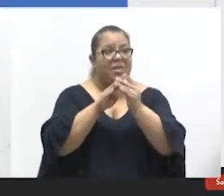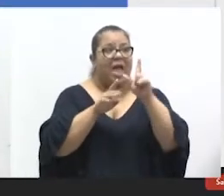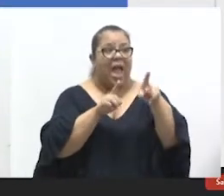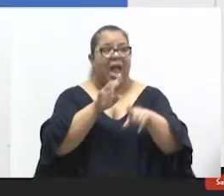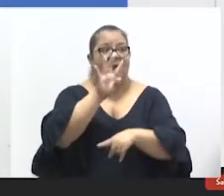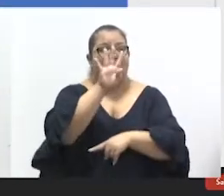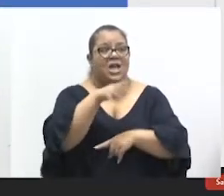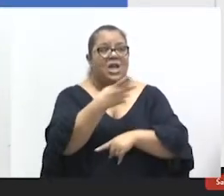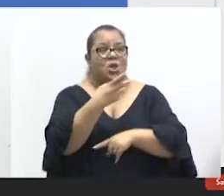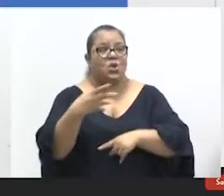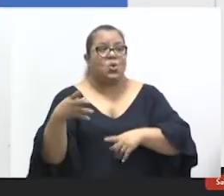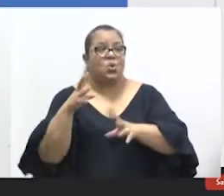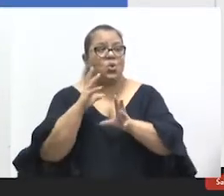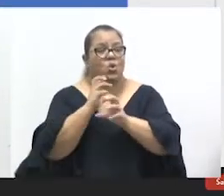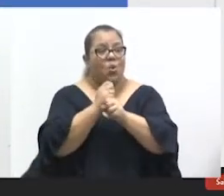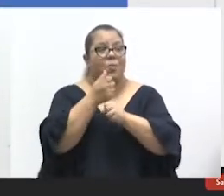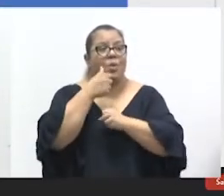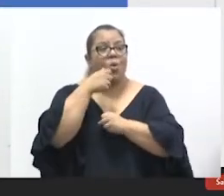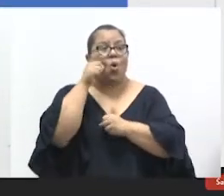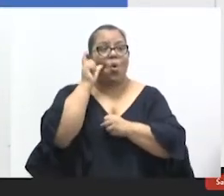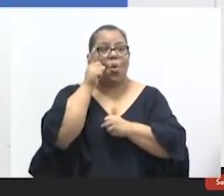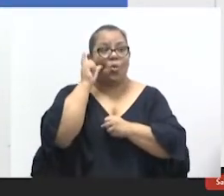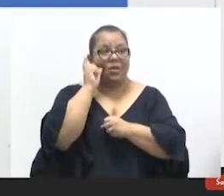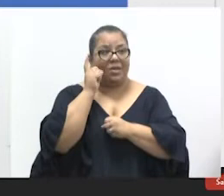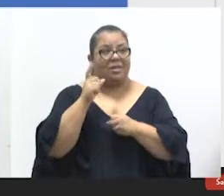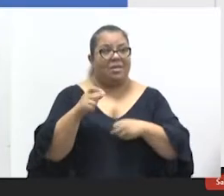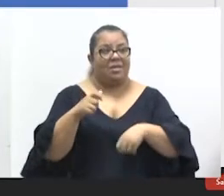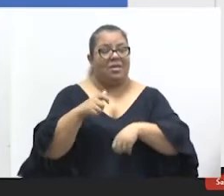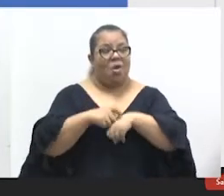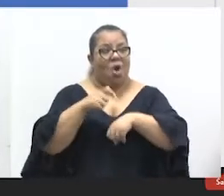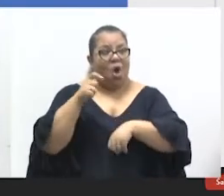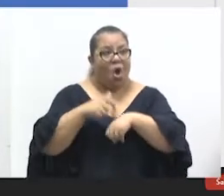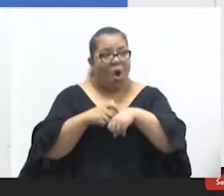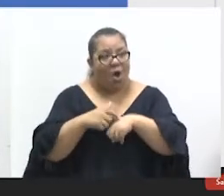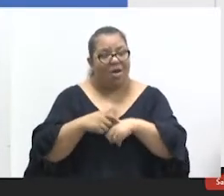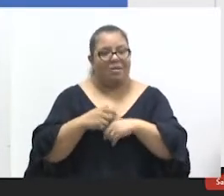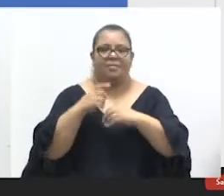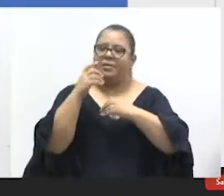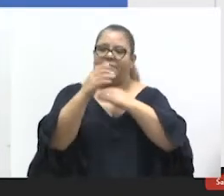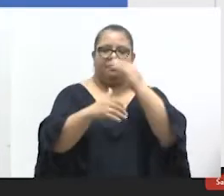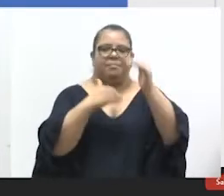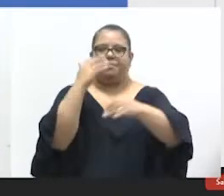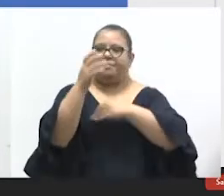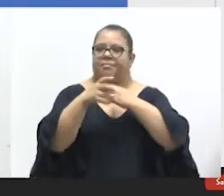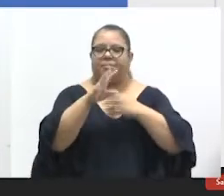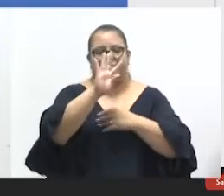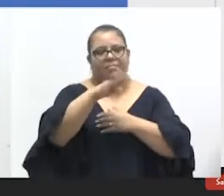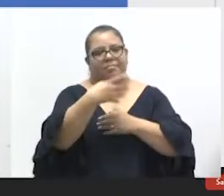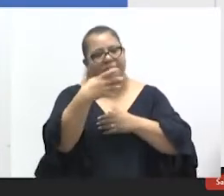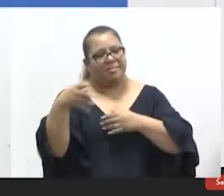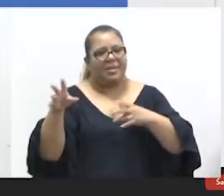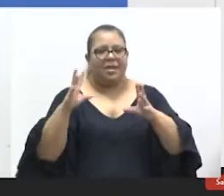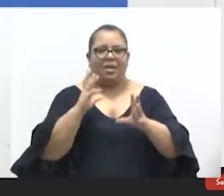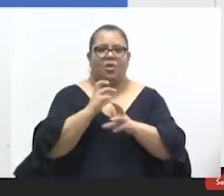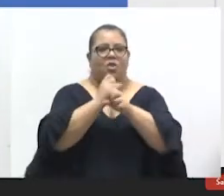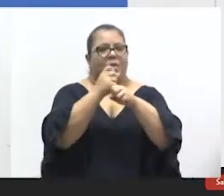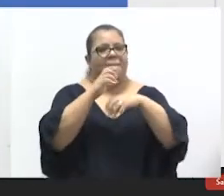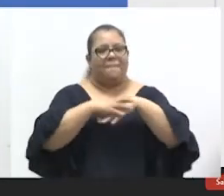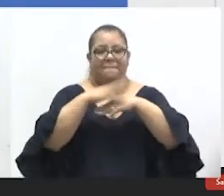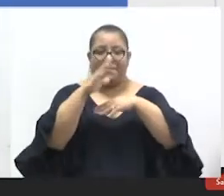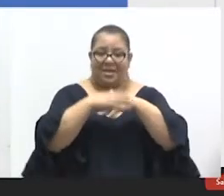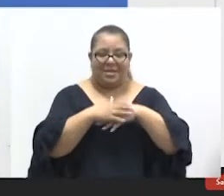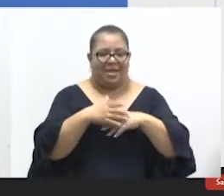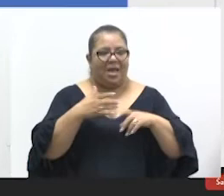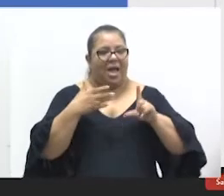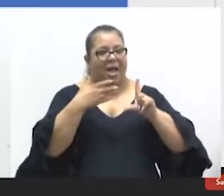dados eles foram extraídos e atualizados ontem. E a cada momento ainda está subindo novas informações. Então, a gente tinha preparado uma apresentação